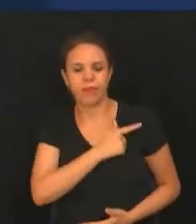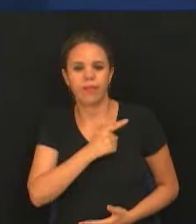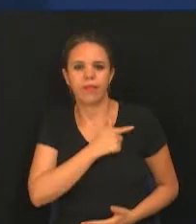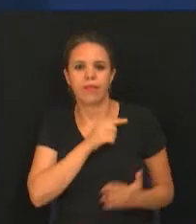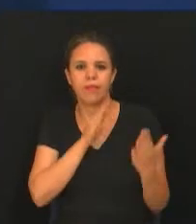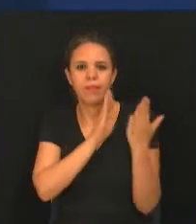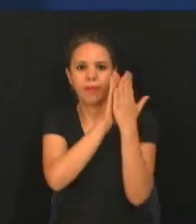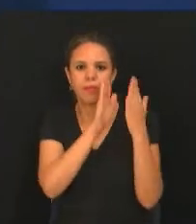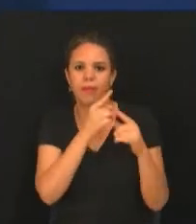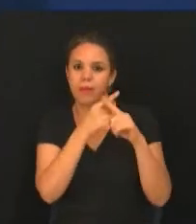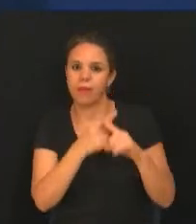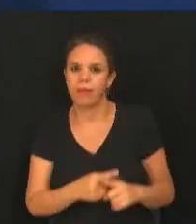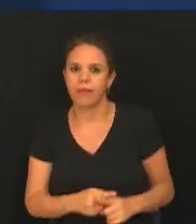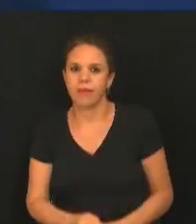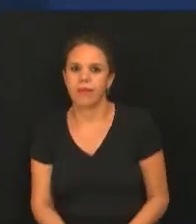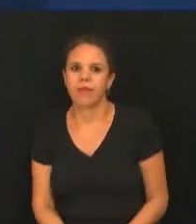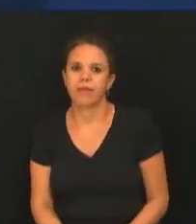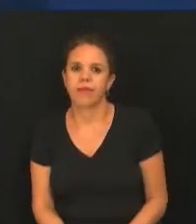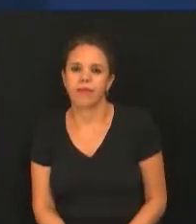se enfrentar.